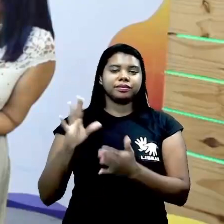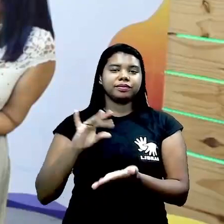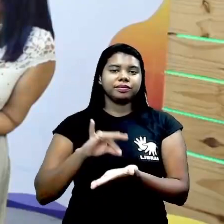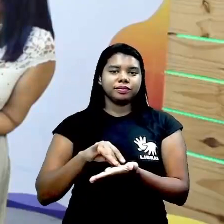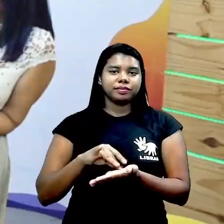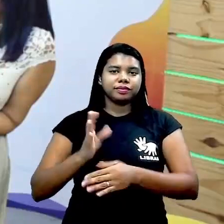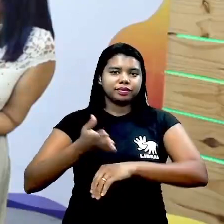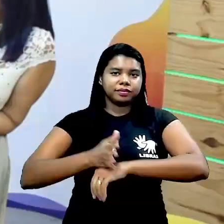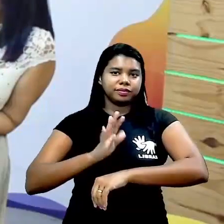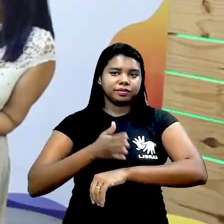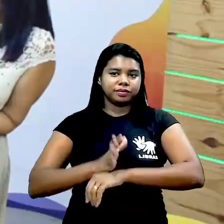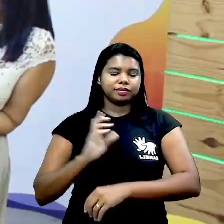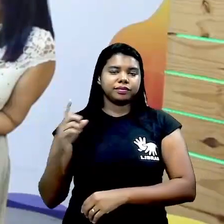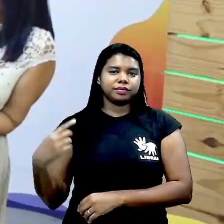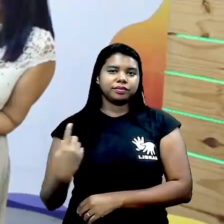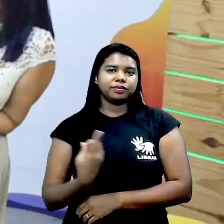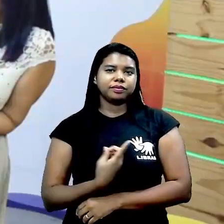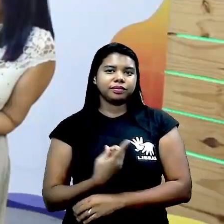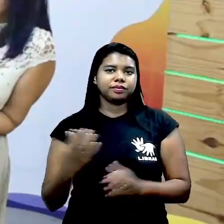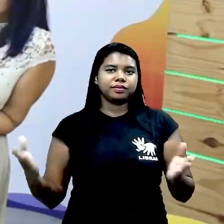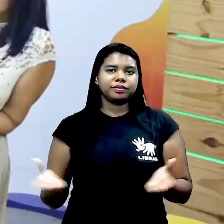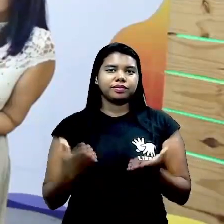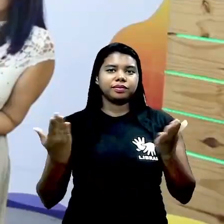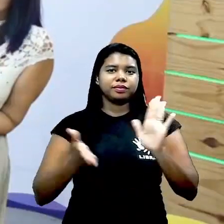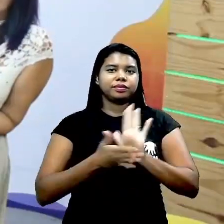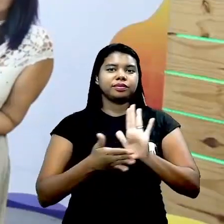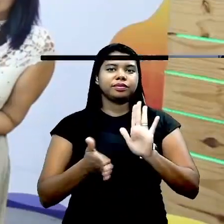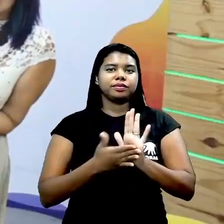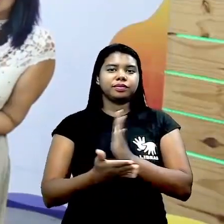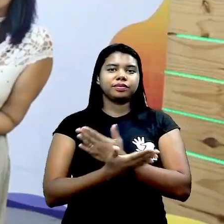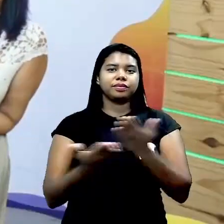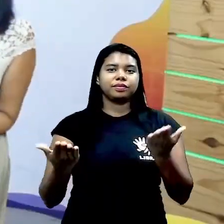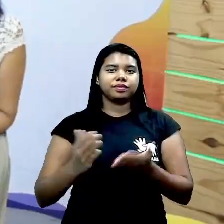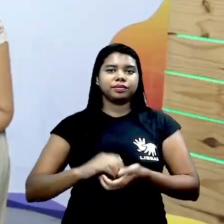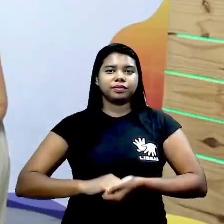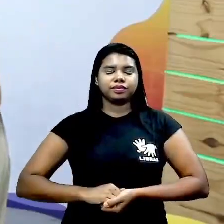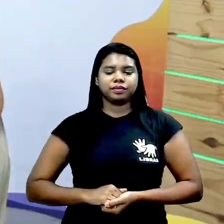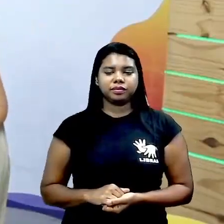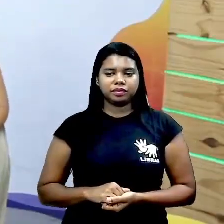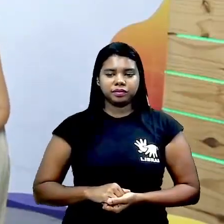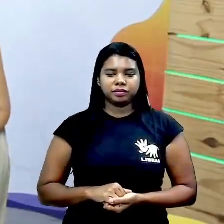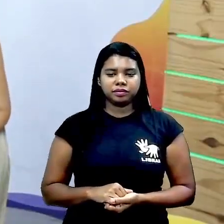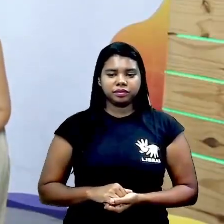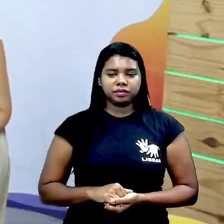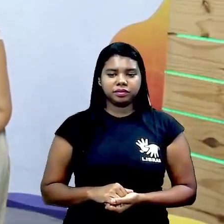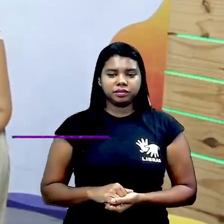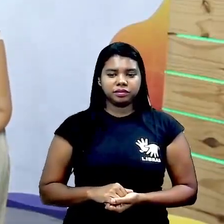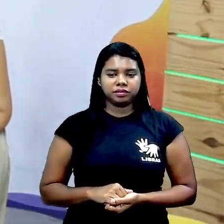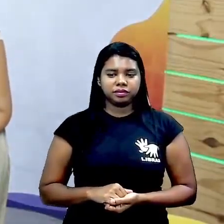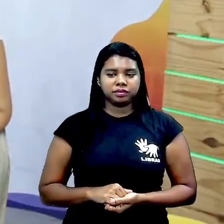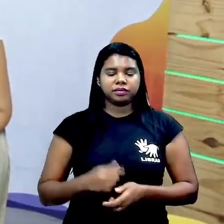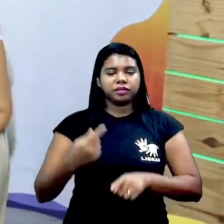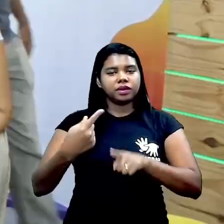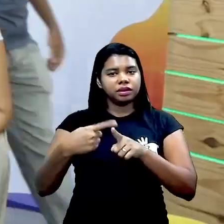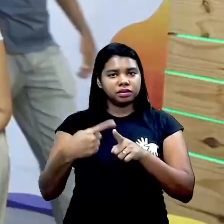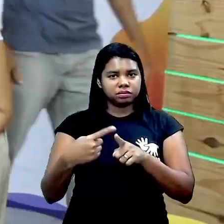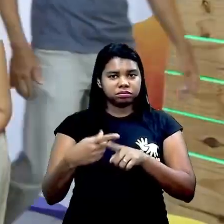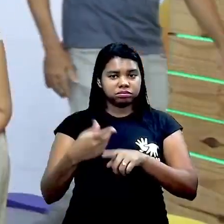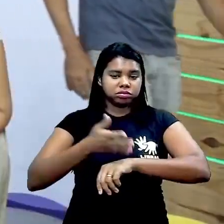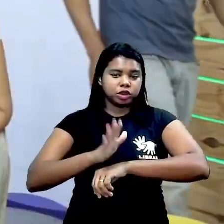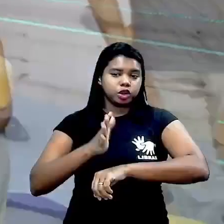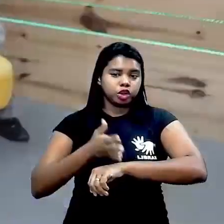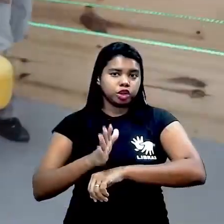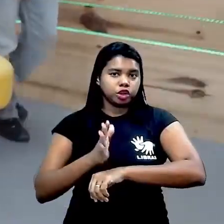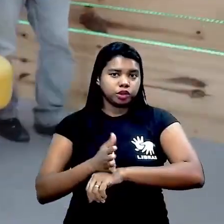atividades práticas que a gente propõe para vocês nos fóruns, certo? Porque é através da prática